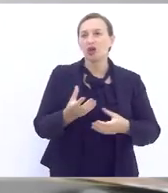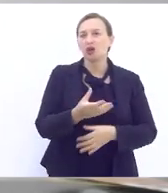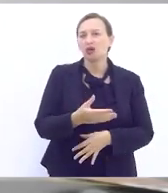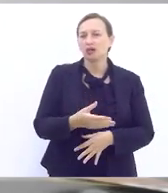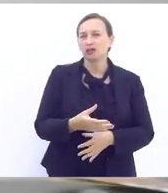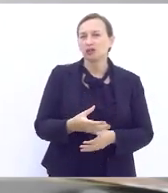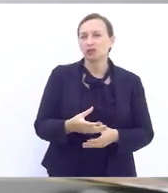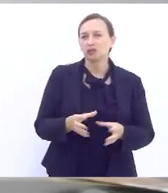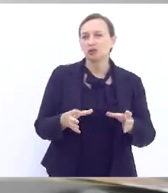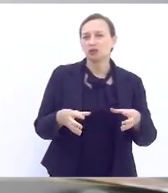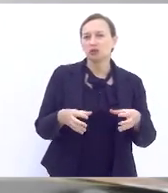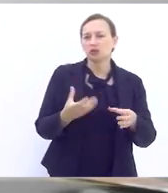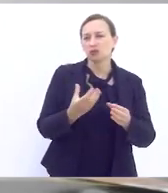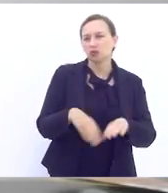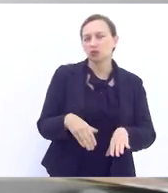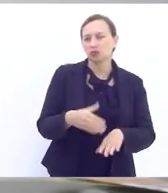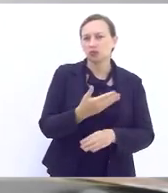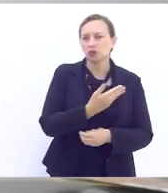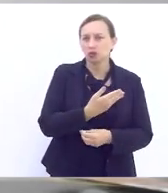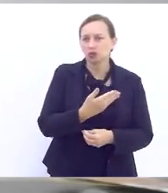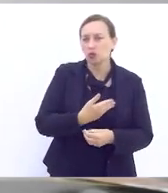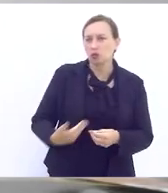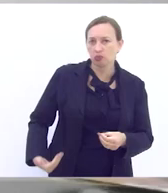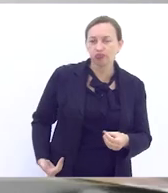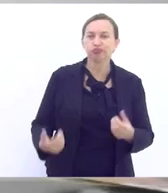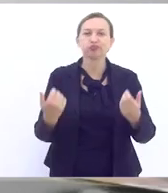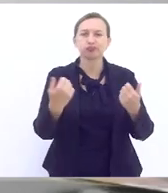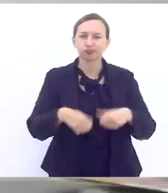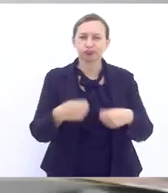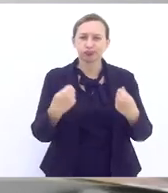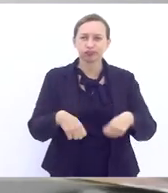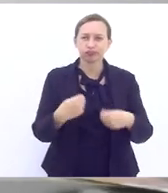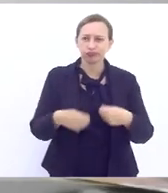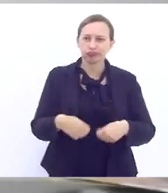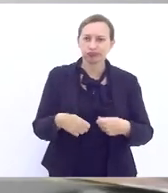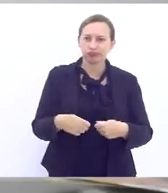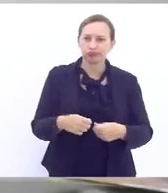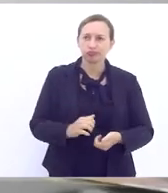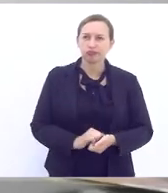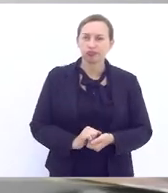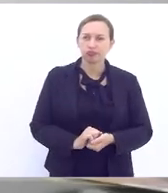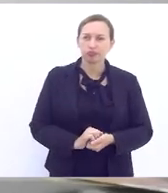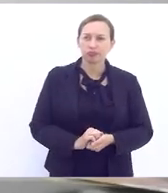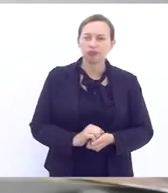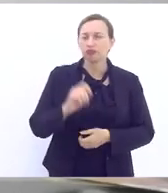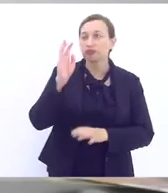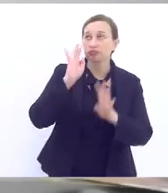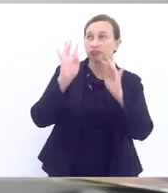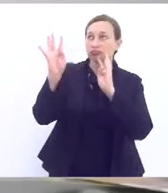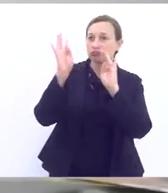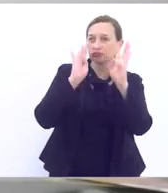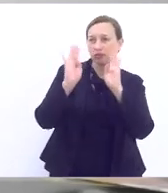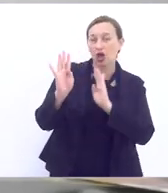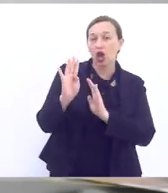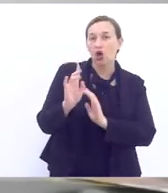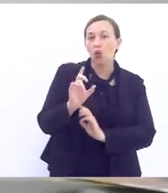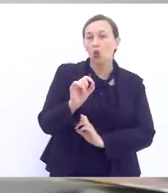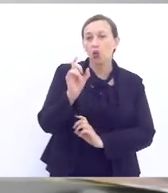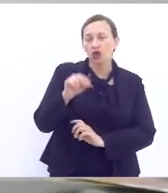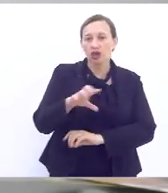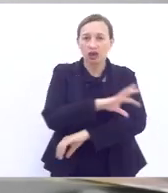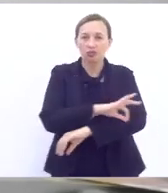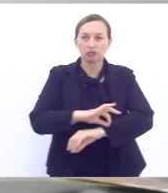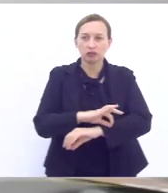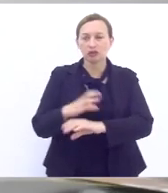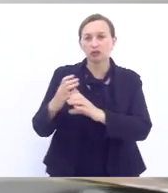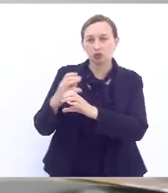é algo profundamente necessária para a gente imaginar que a engenharia arquitetura